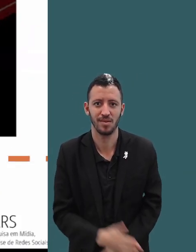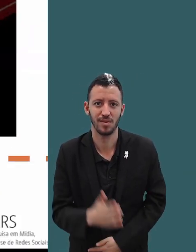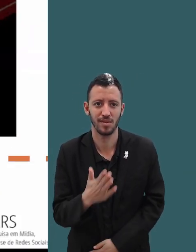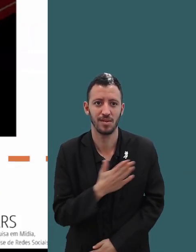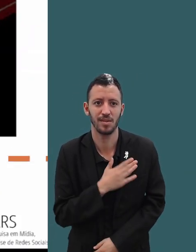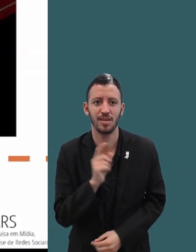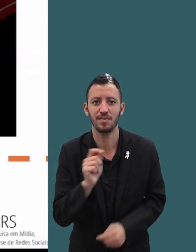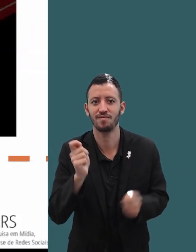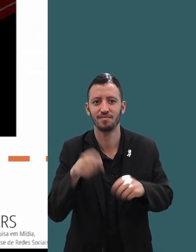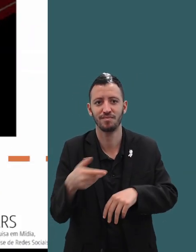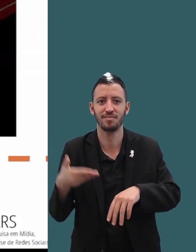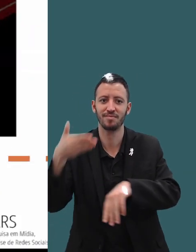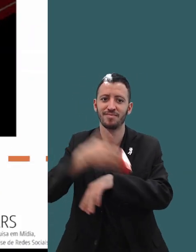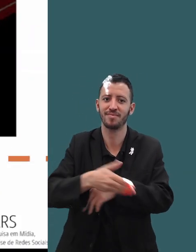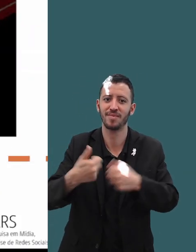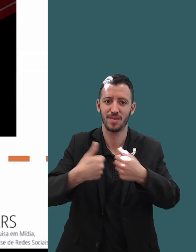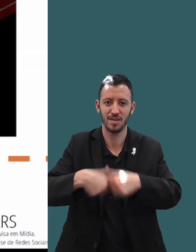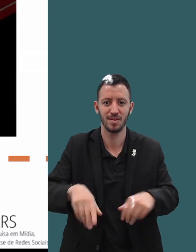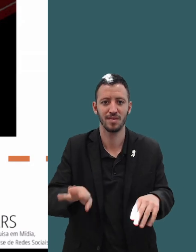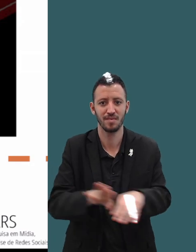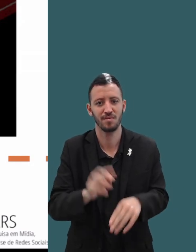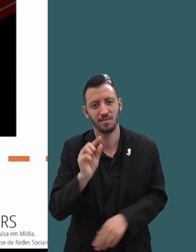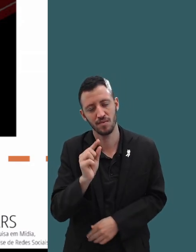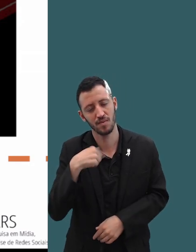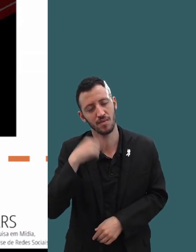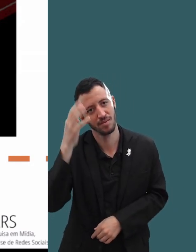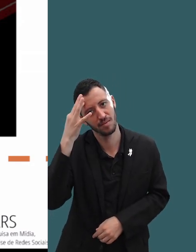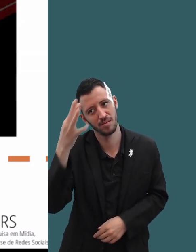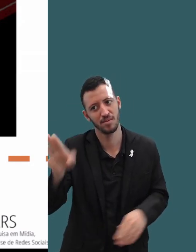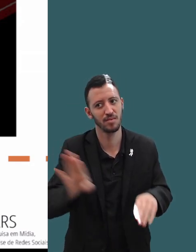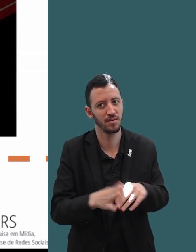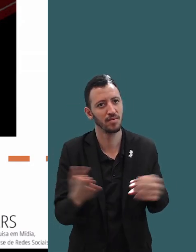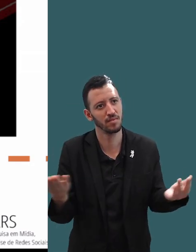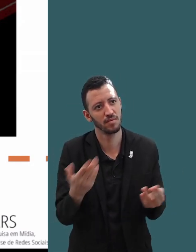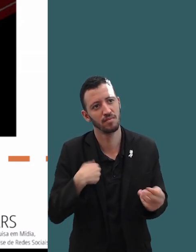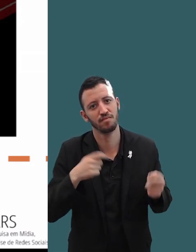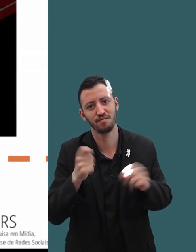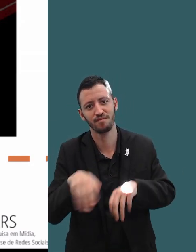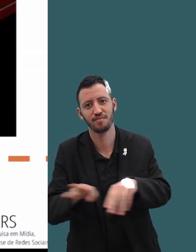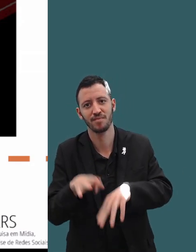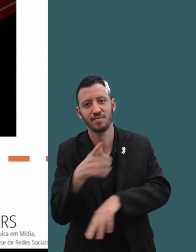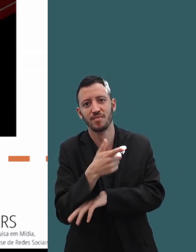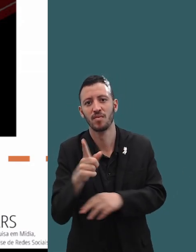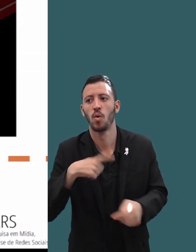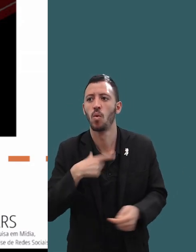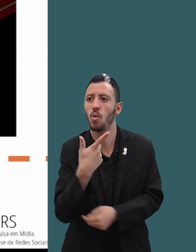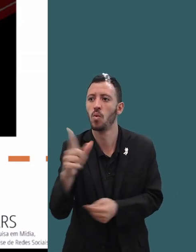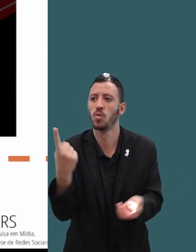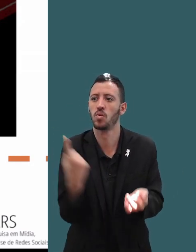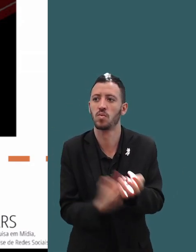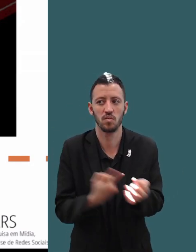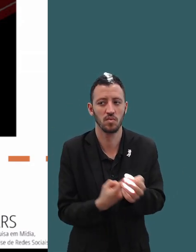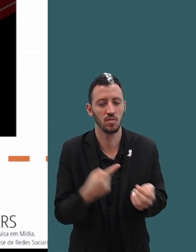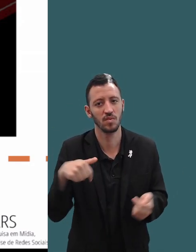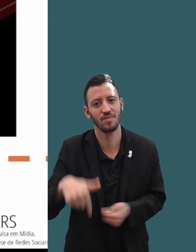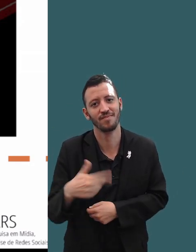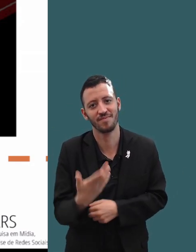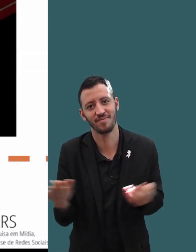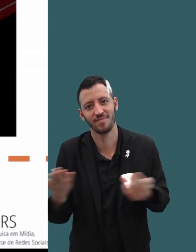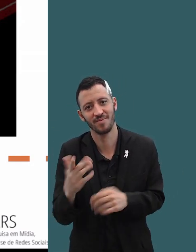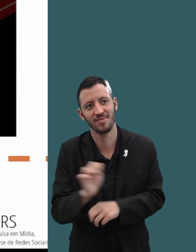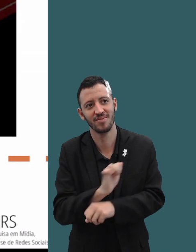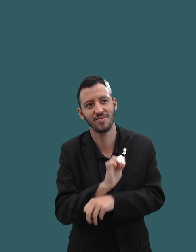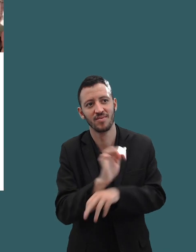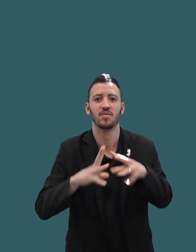pela minha indisponibilidade de ficar aqui um pouquinho mais, eu não imaginava e acabo que eu tenho um outro compromisso na sequência